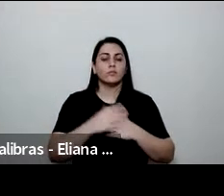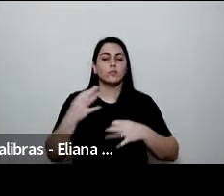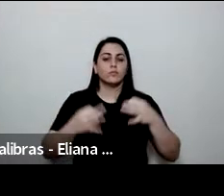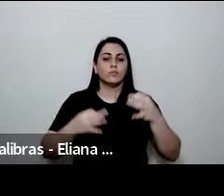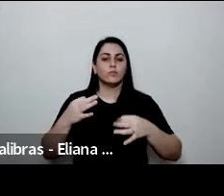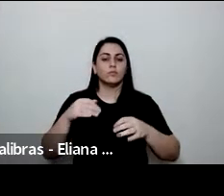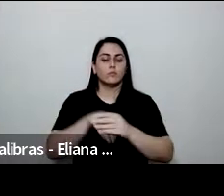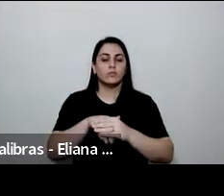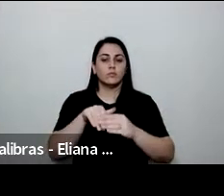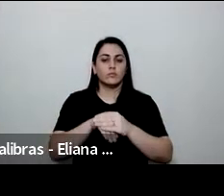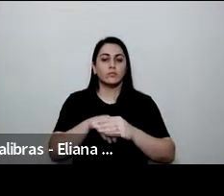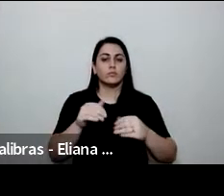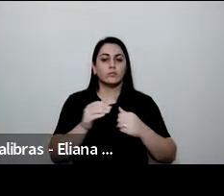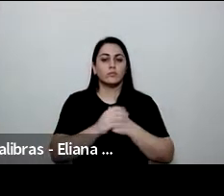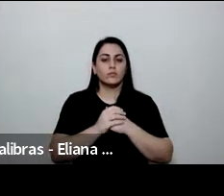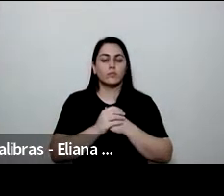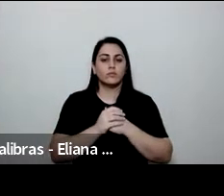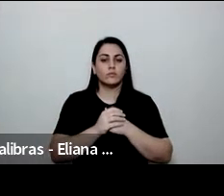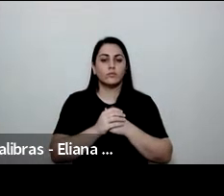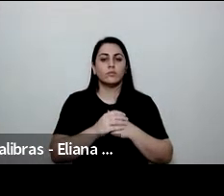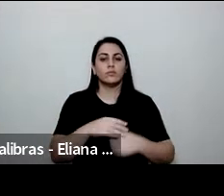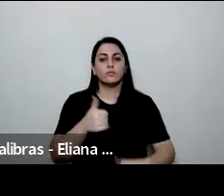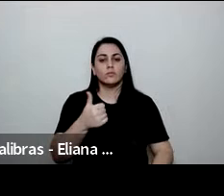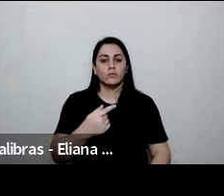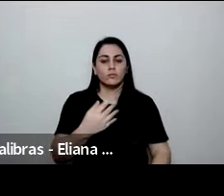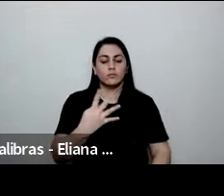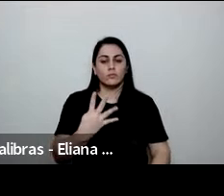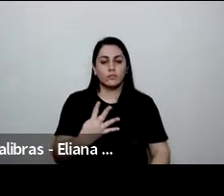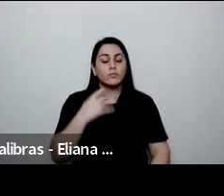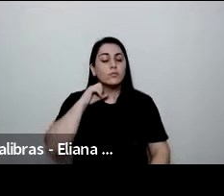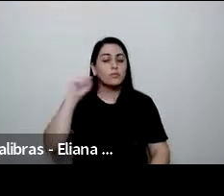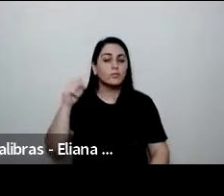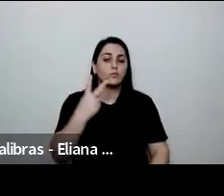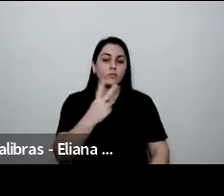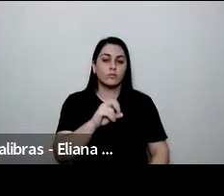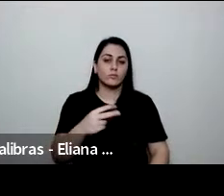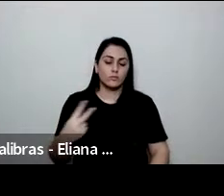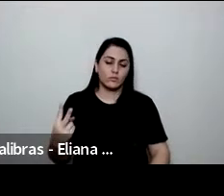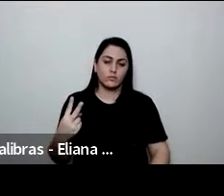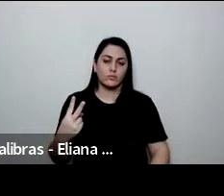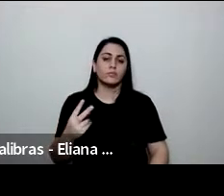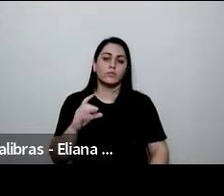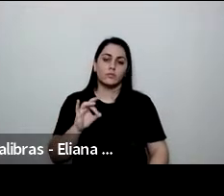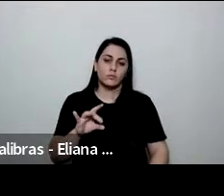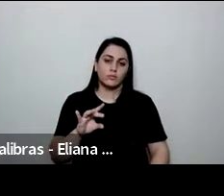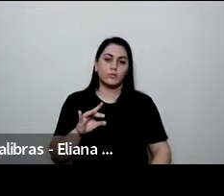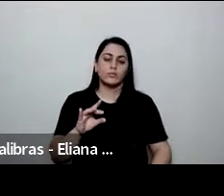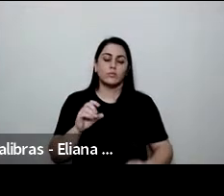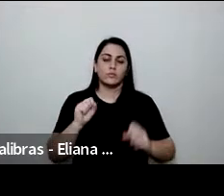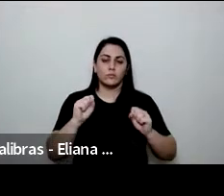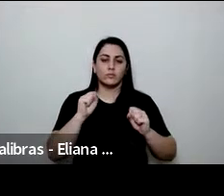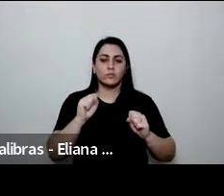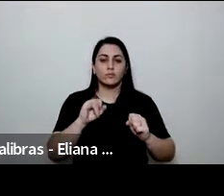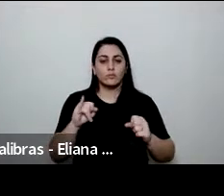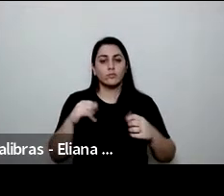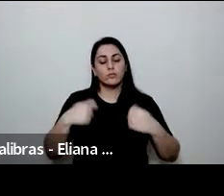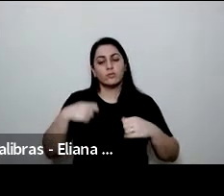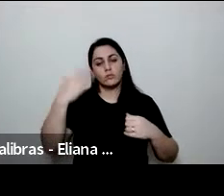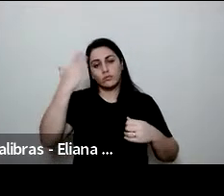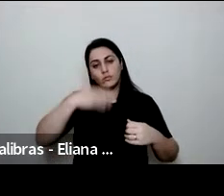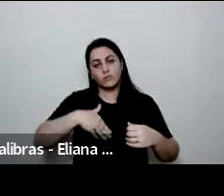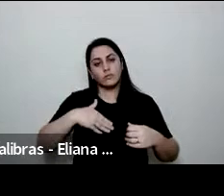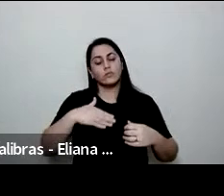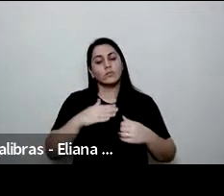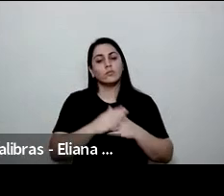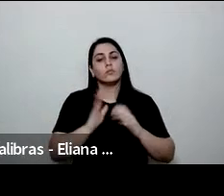como sendo 17 do quatro 2022 somente podendo ser desconstituída Oi Sandra Braga de Carvalho contar